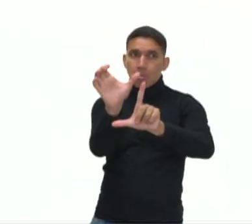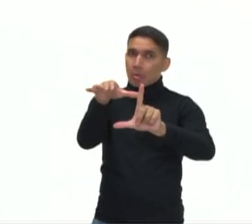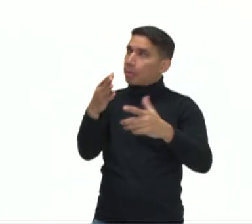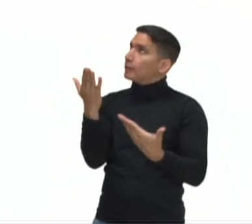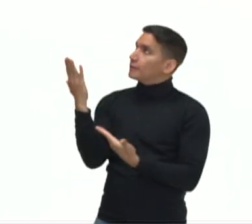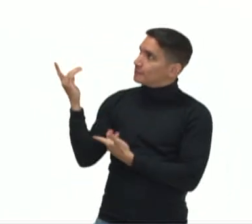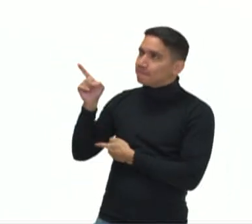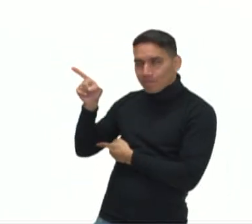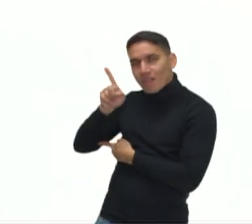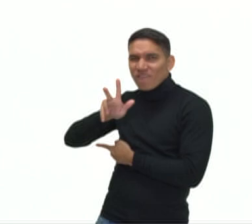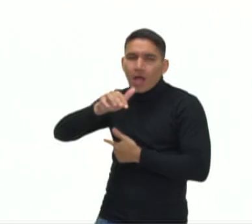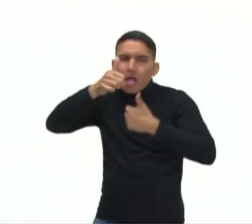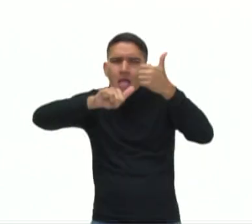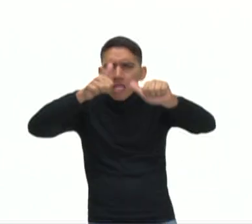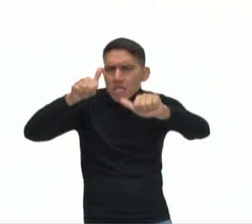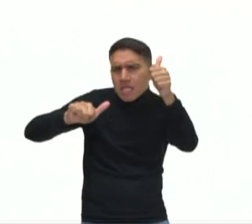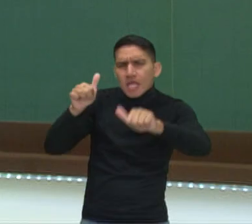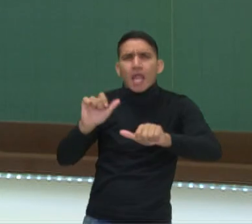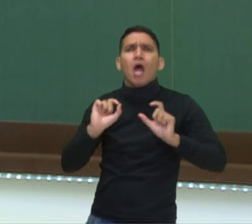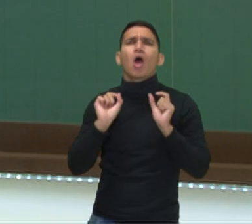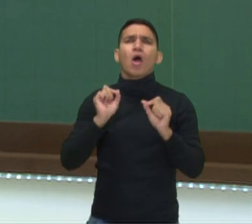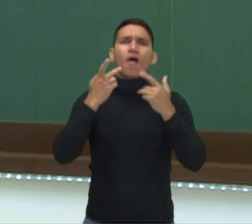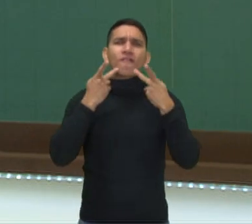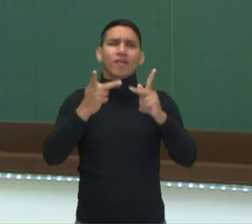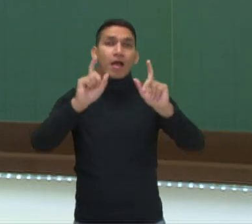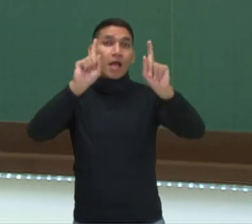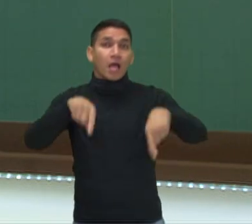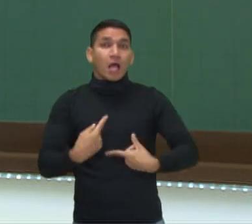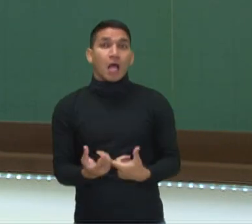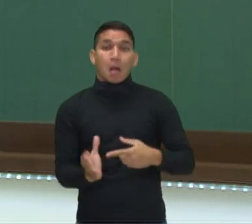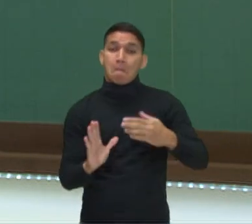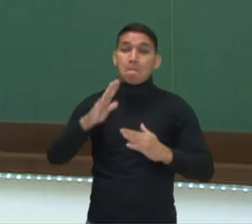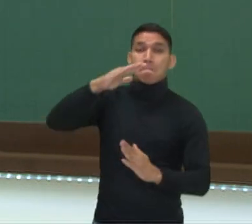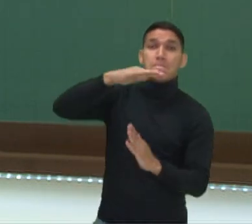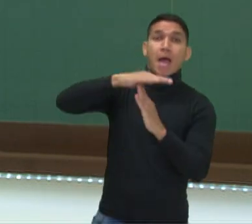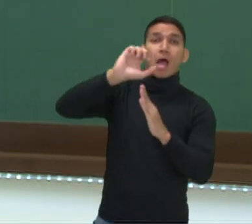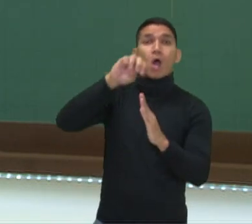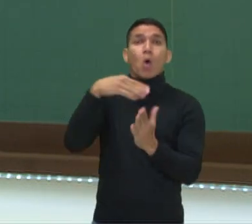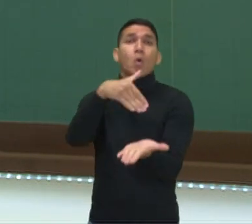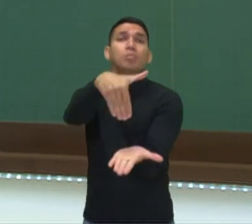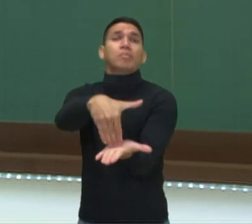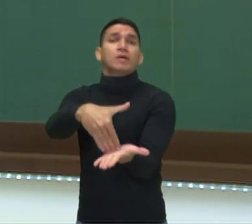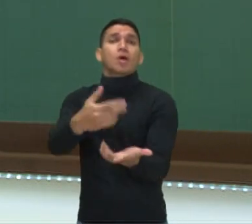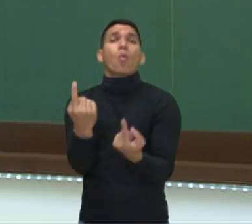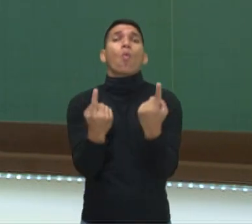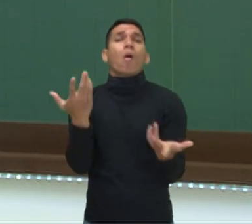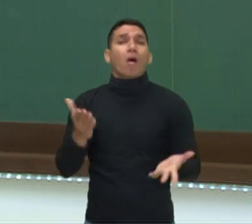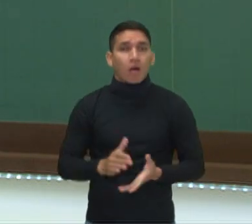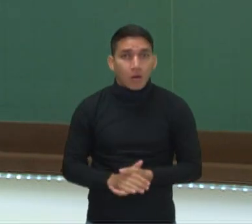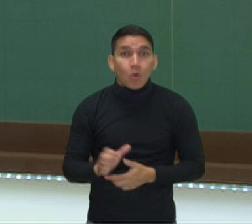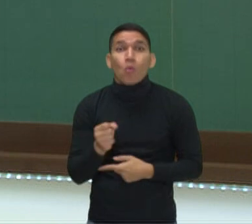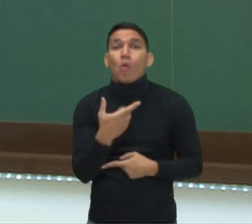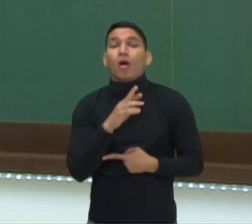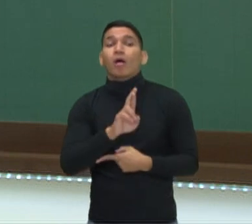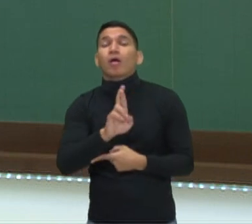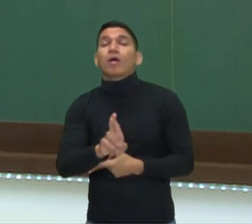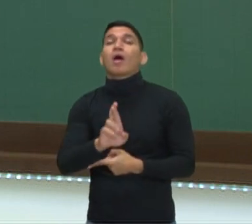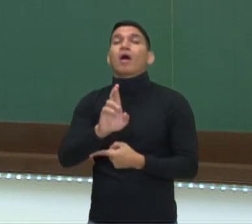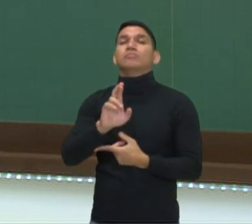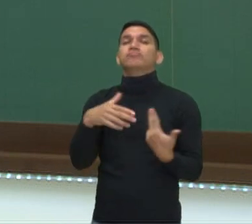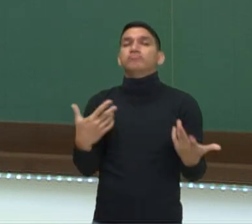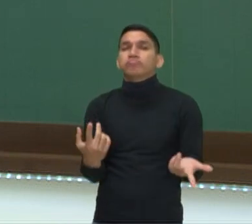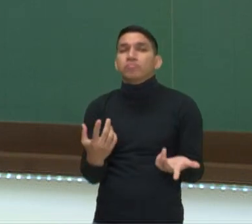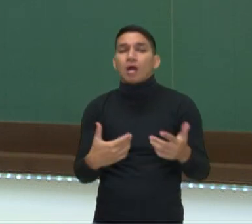que a gente vai olhar e dizer se cada uma delas tem valor de máximo, de mínimo, quantas raízes, meu